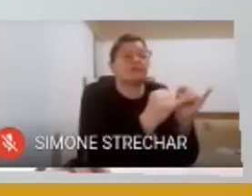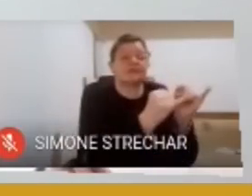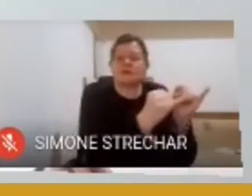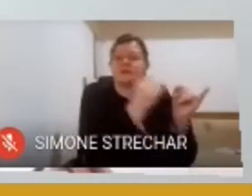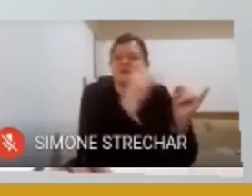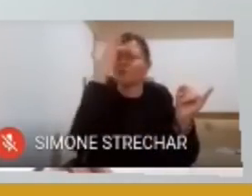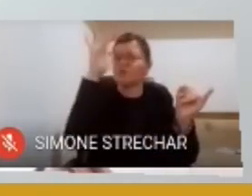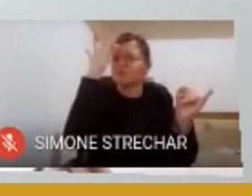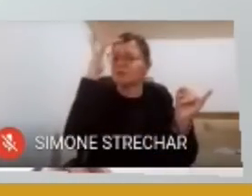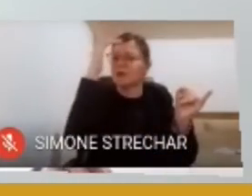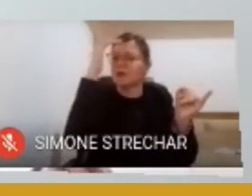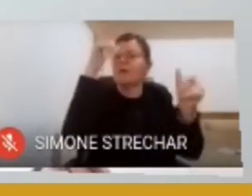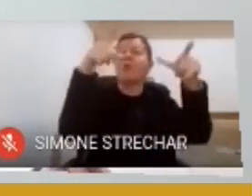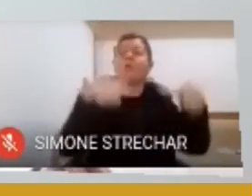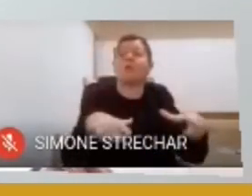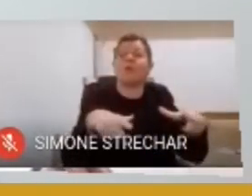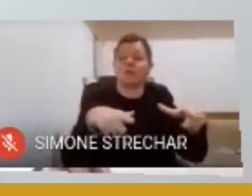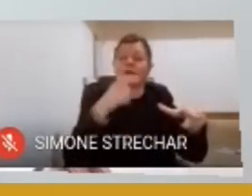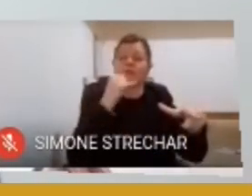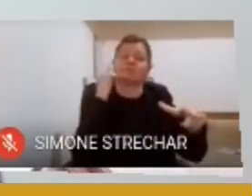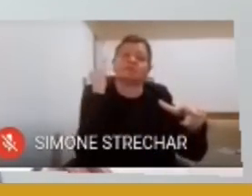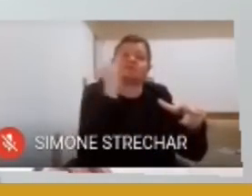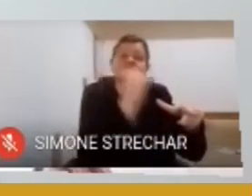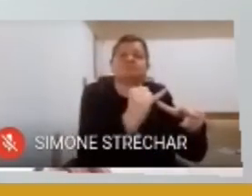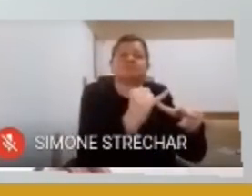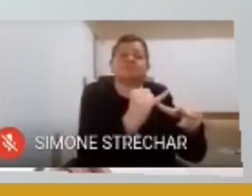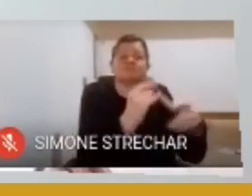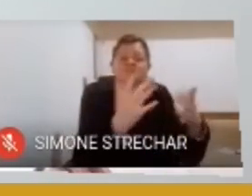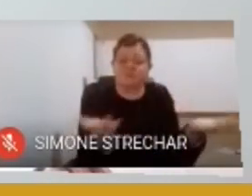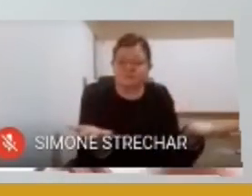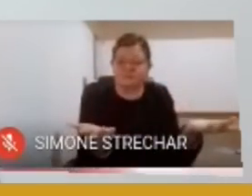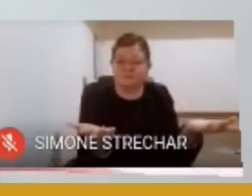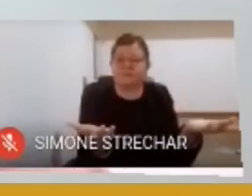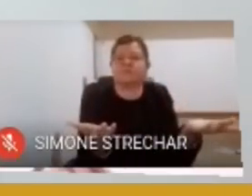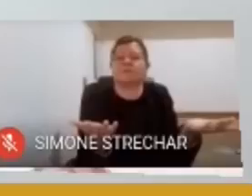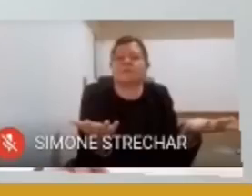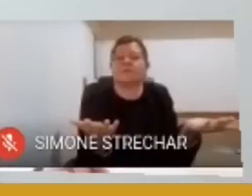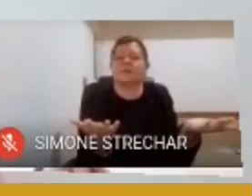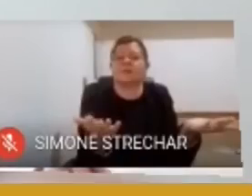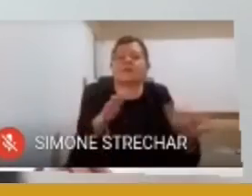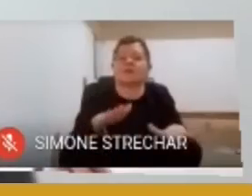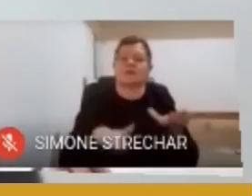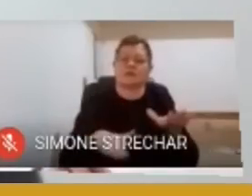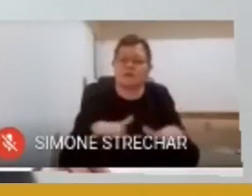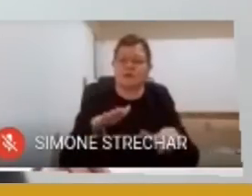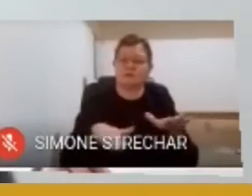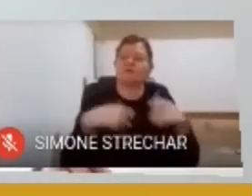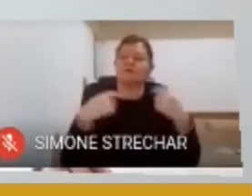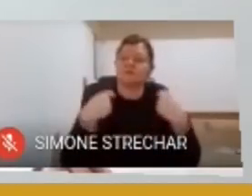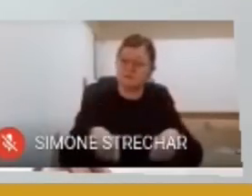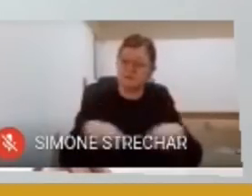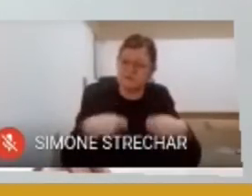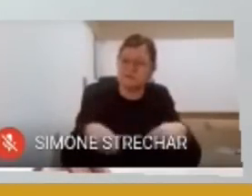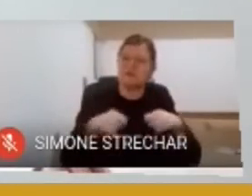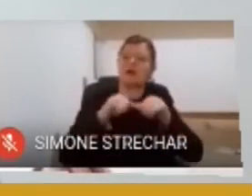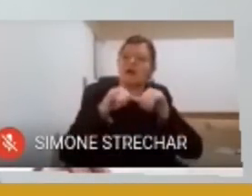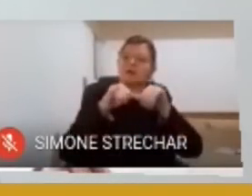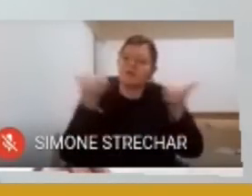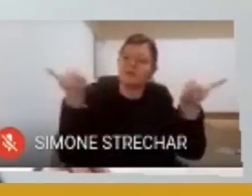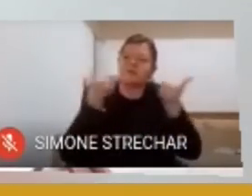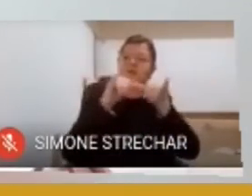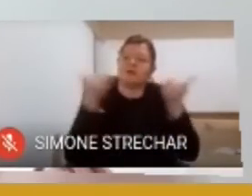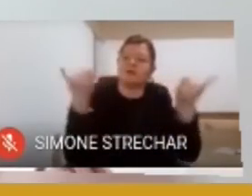Então, o ato da gente divulgar a informação, dizer que tem conselho tutelar, que tem delegacia especializada, que